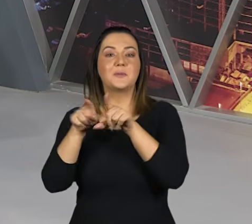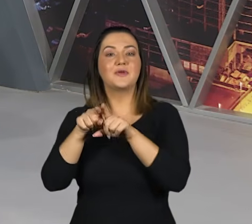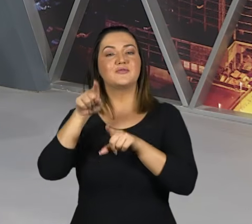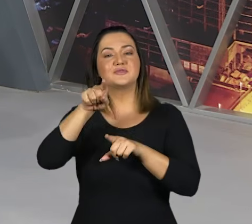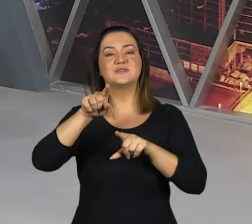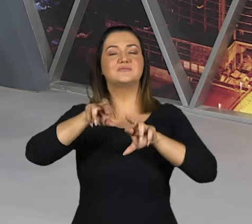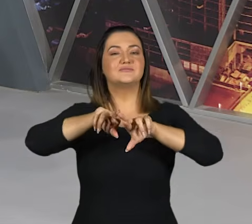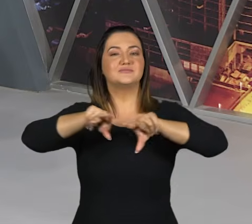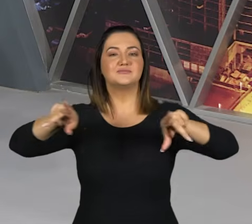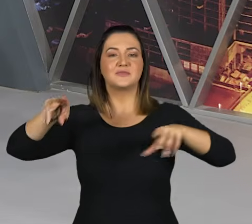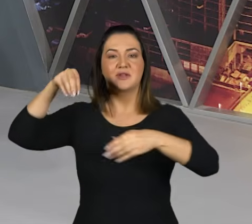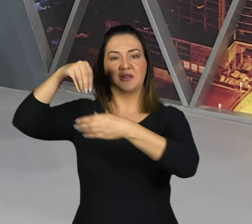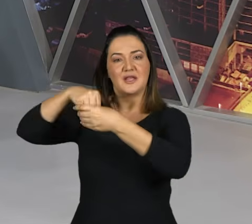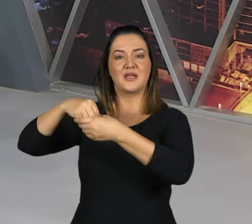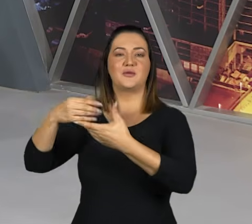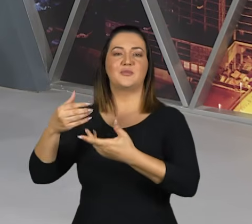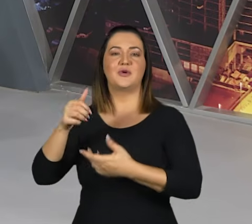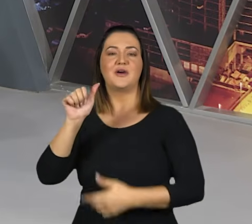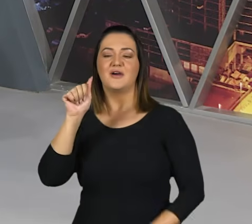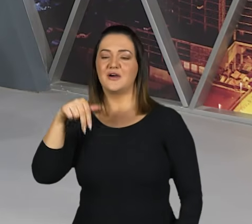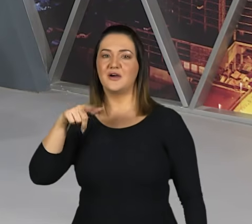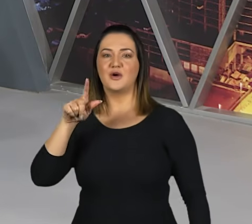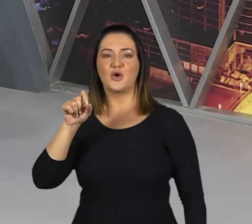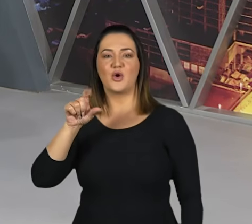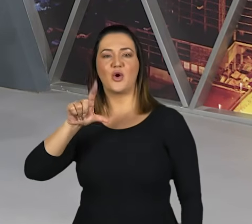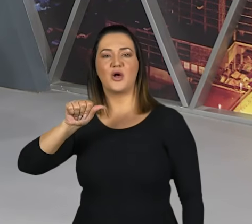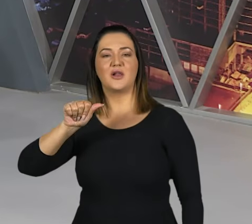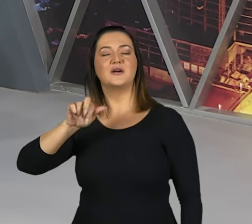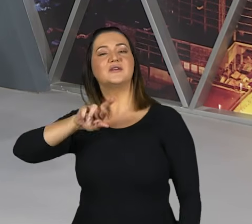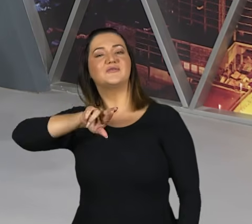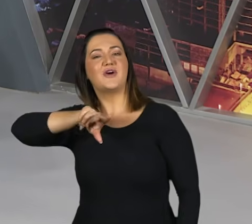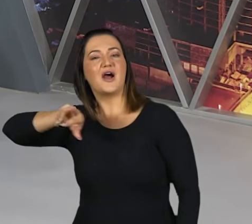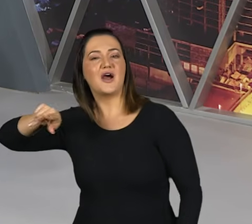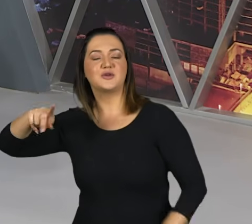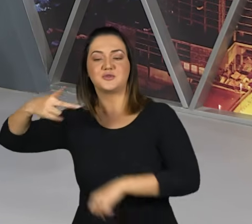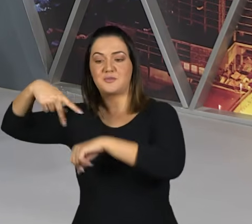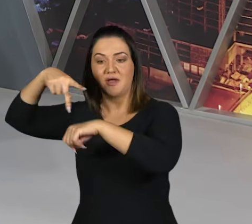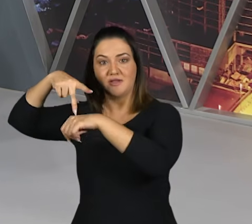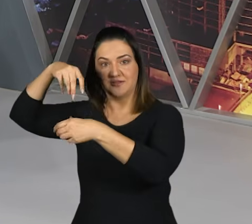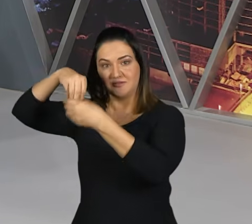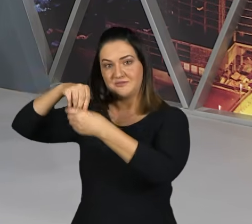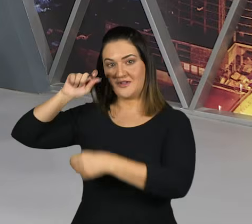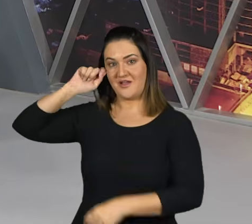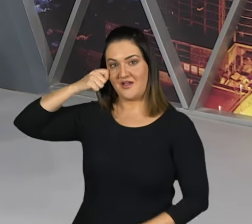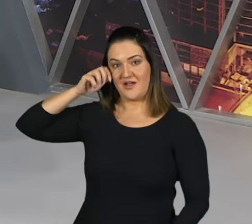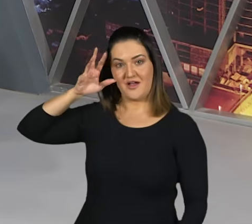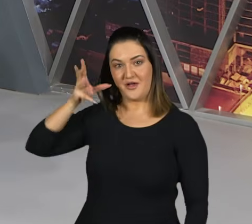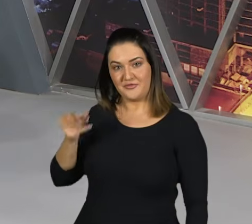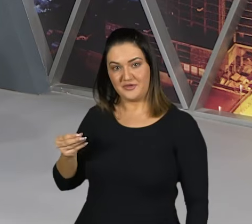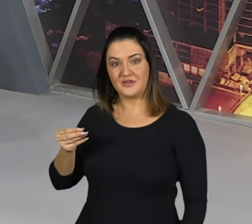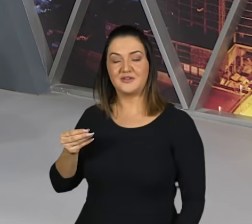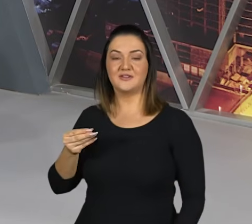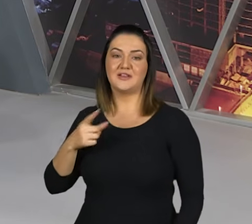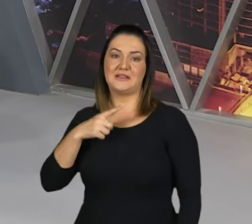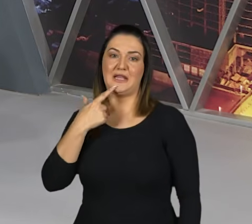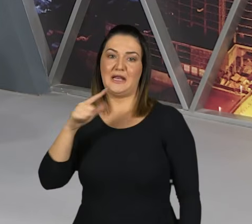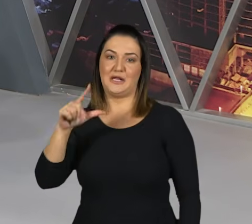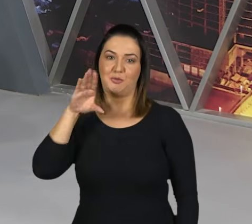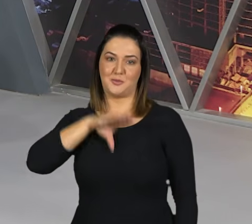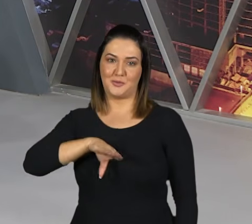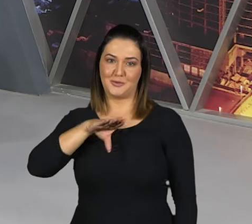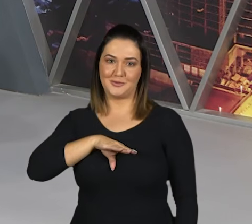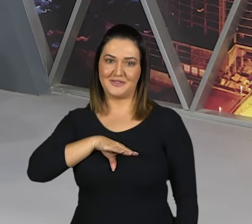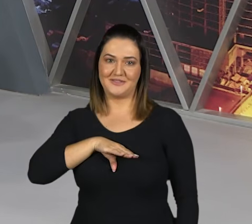e Príncipe, um abraço para Angola e para os demais países da África também que falam